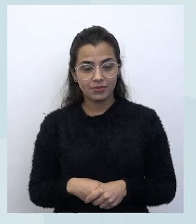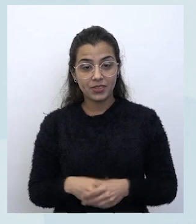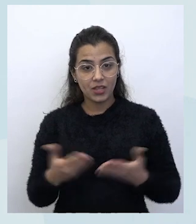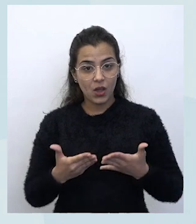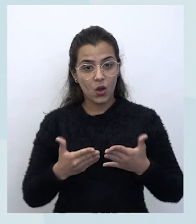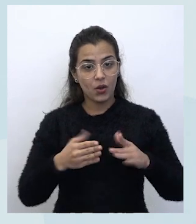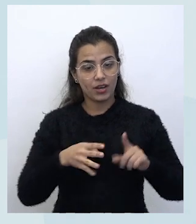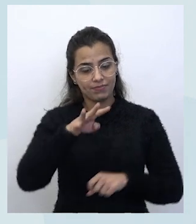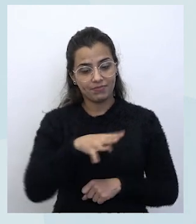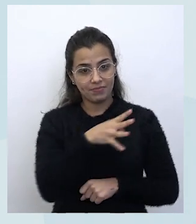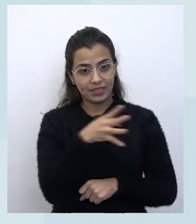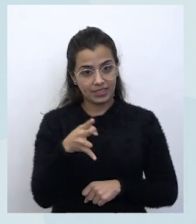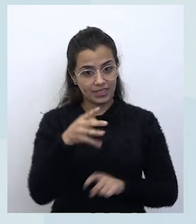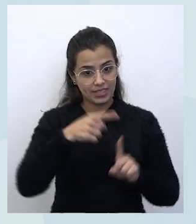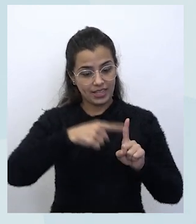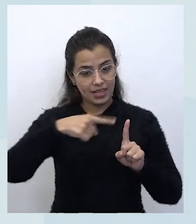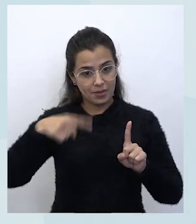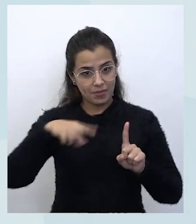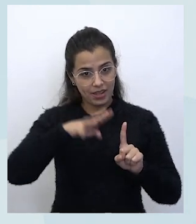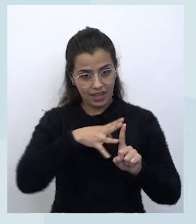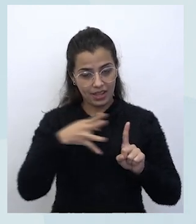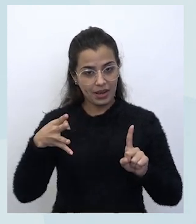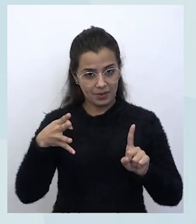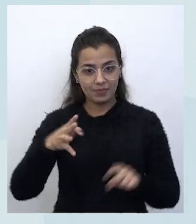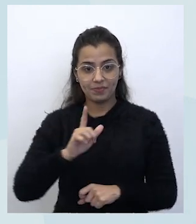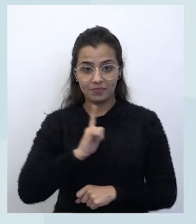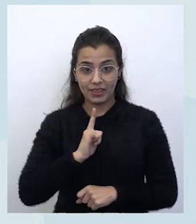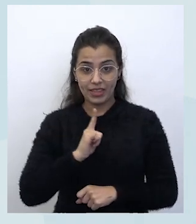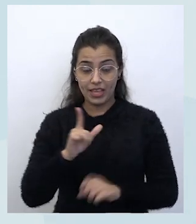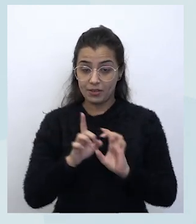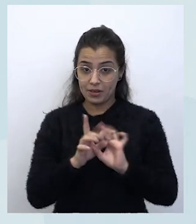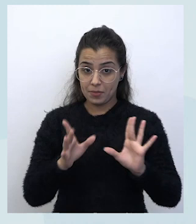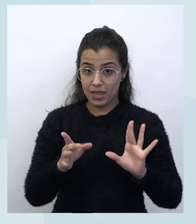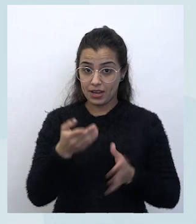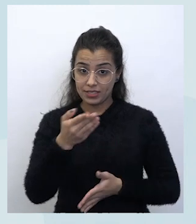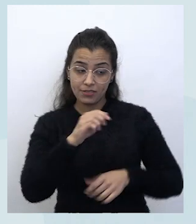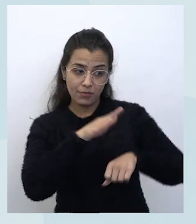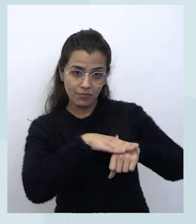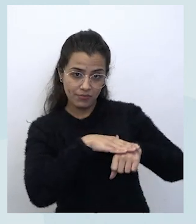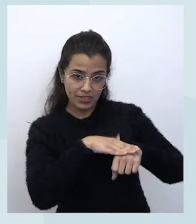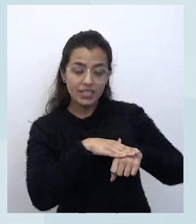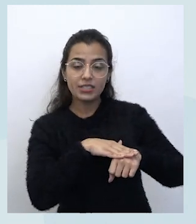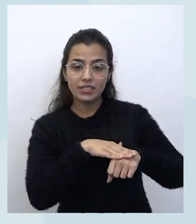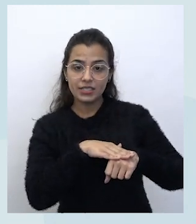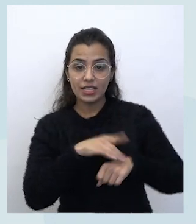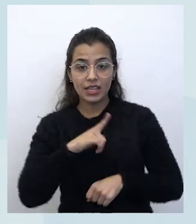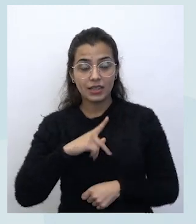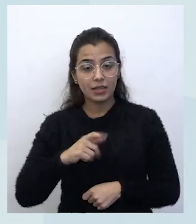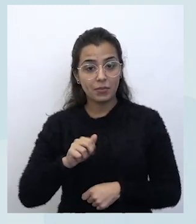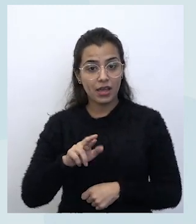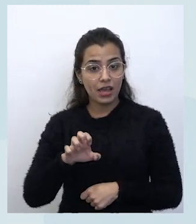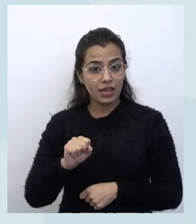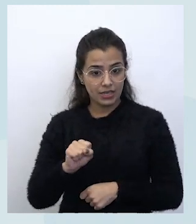o gráfico, mas para não ficar pesado, eu vou dar um tempo para a tabela, vocês resolvem, passam para a professora Inês os valores dos pares ordenados. Quem são os